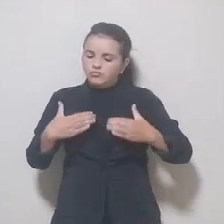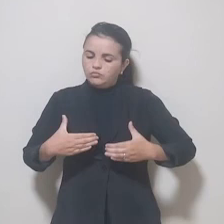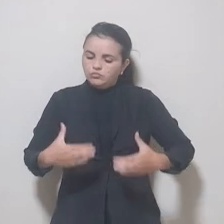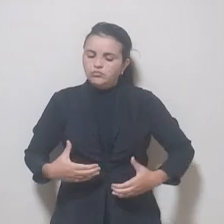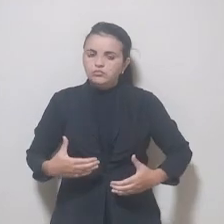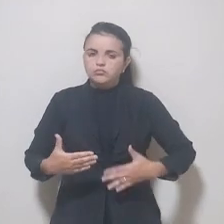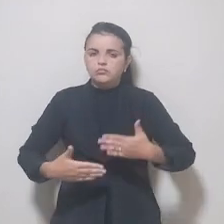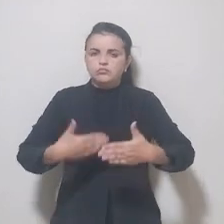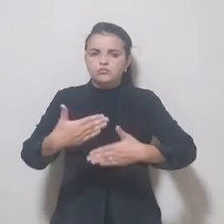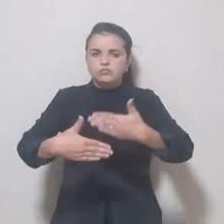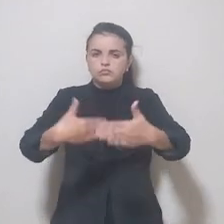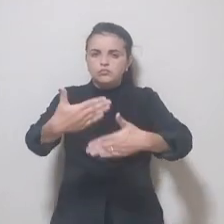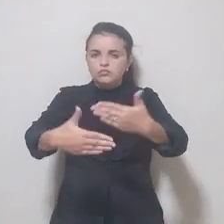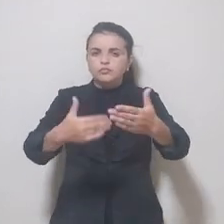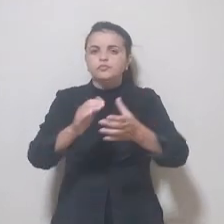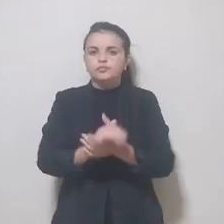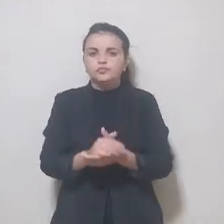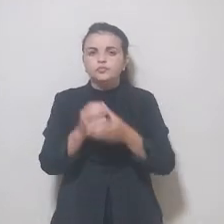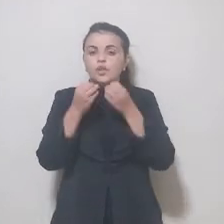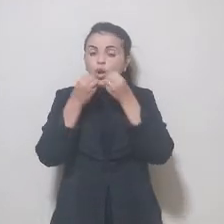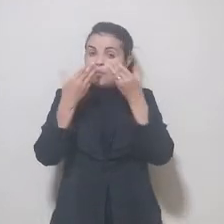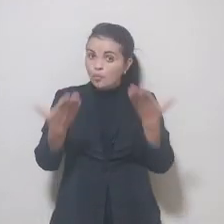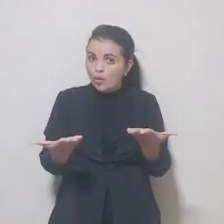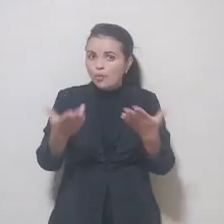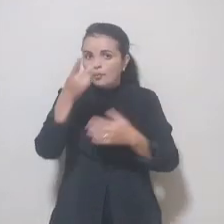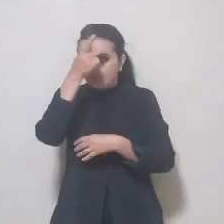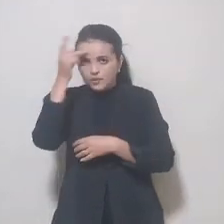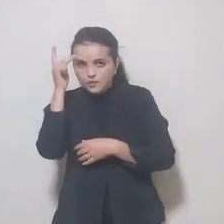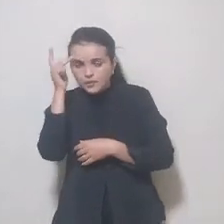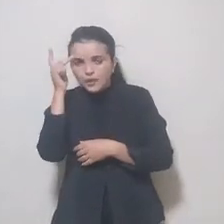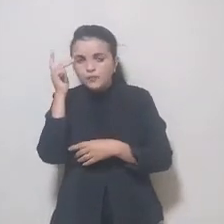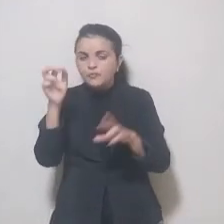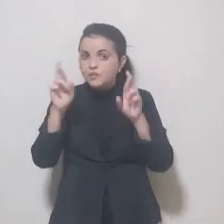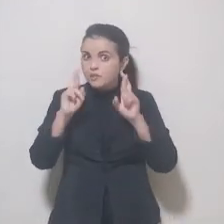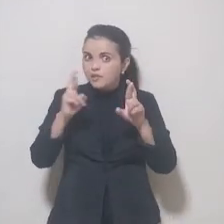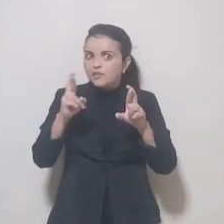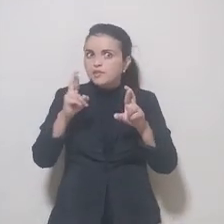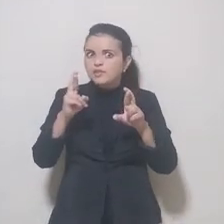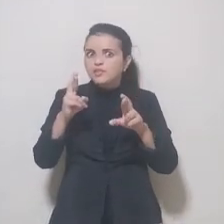certo? Então, pessoal, espero que vocês tenham gostado da aula, que tenham entendido,